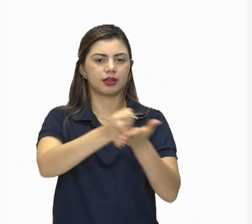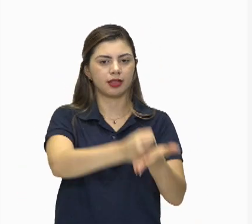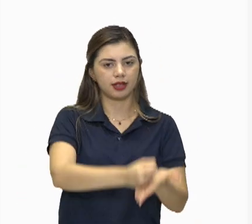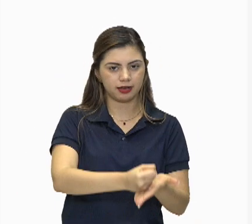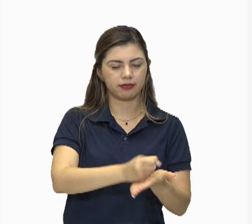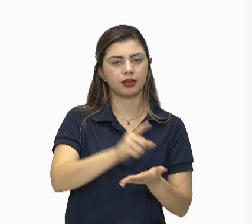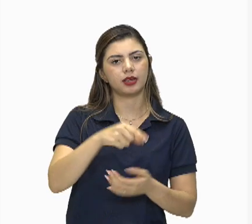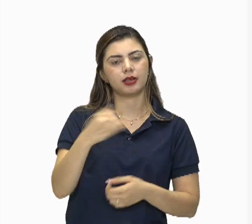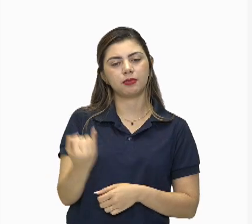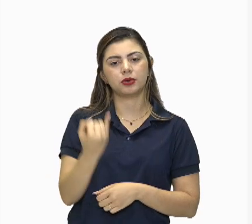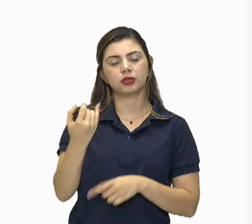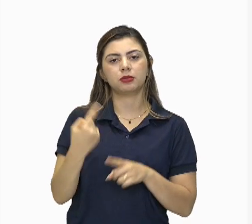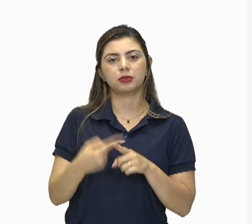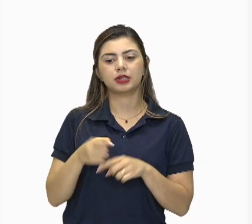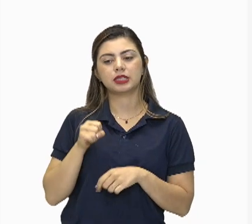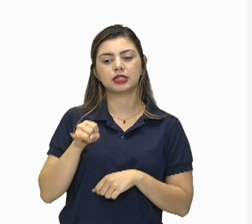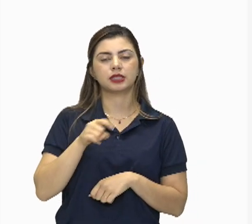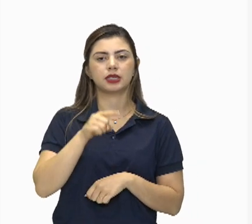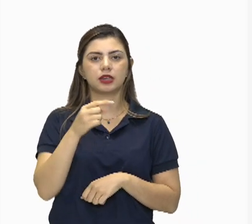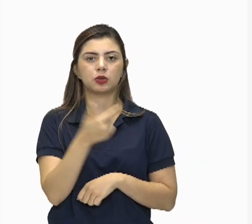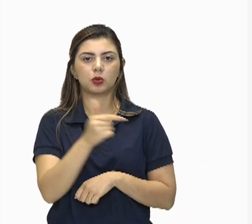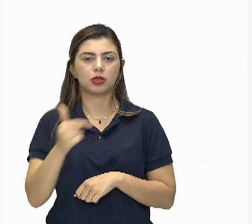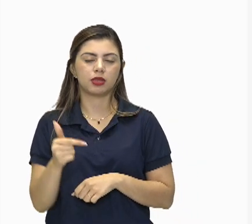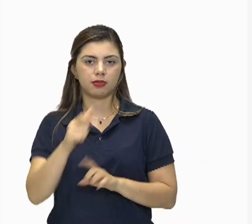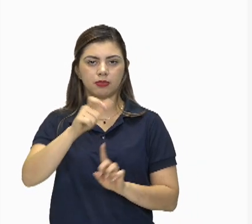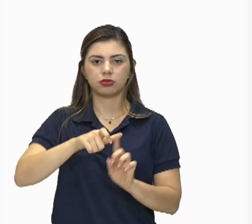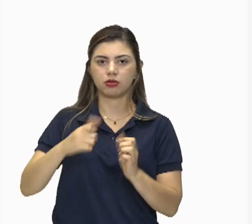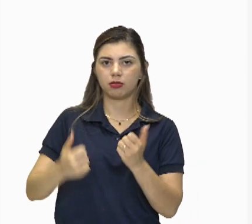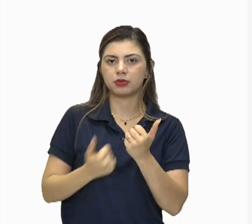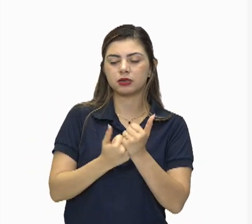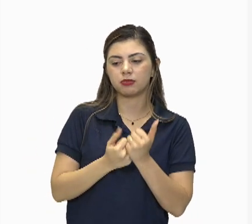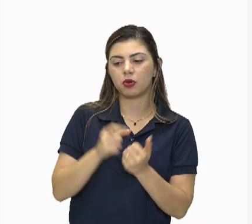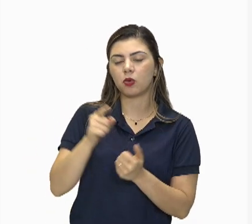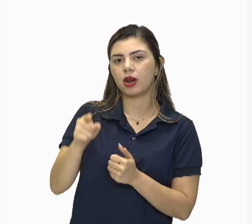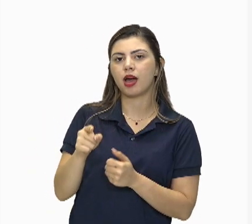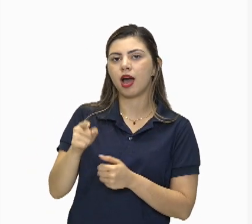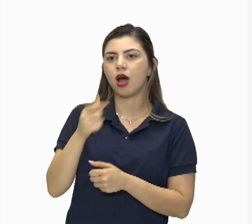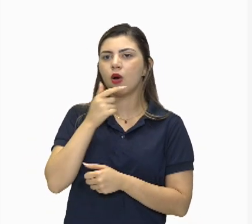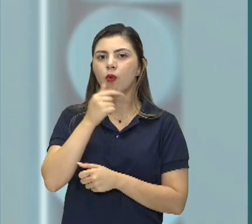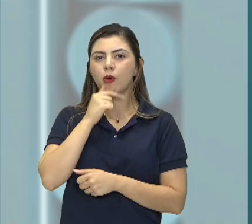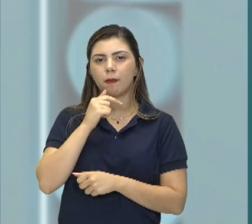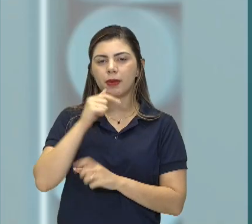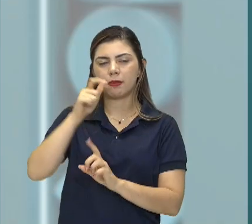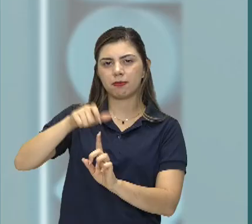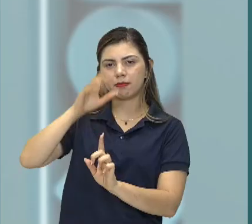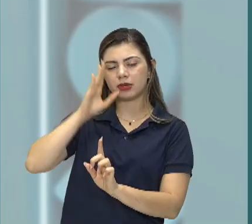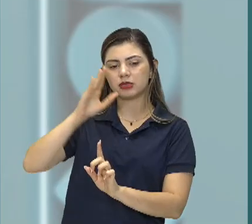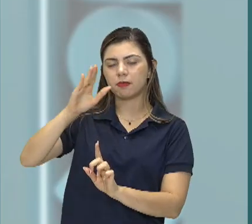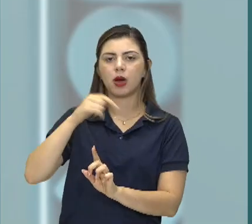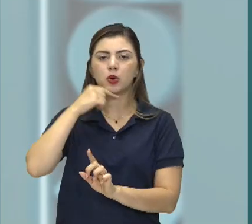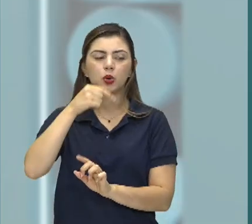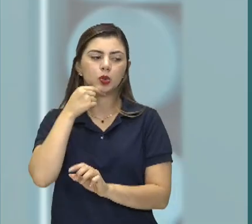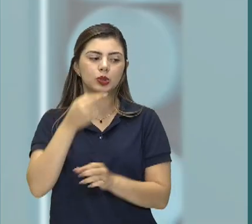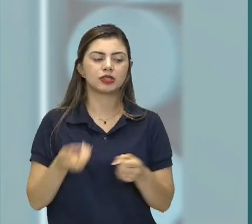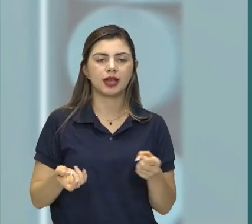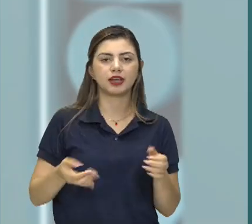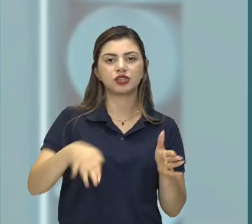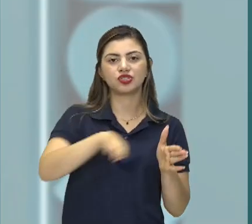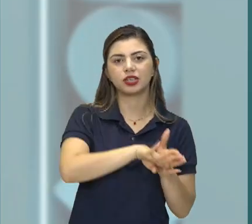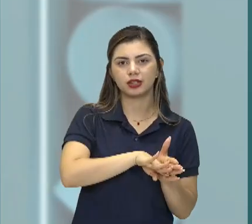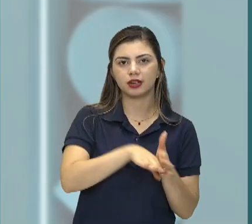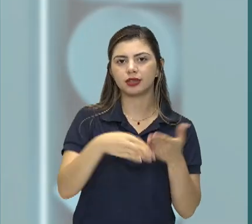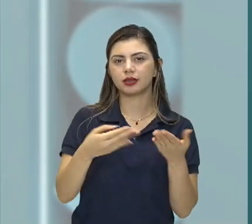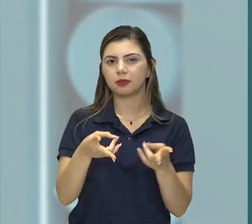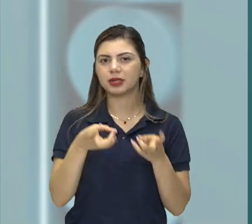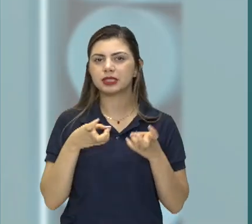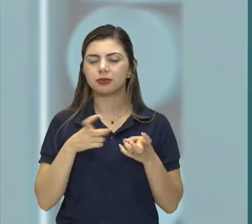sem eles Hércules não chega ao seu destino. Viram a importância dos personagens secundários? Eles ajudam